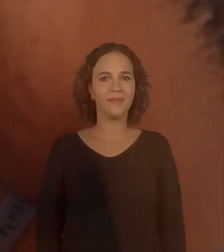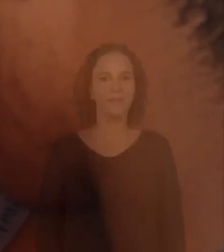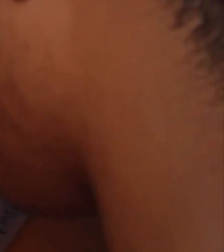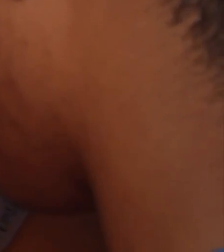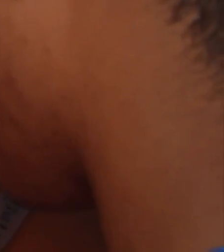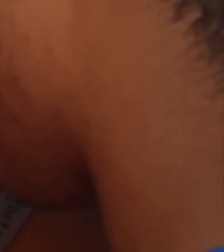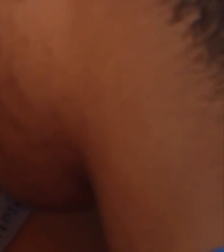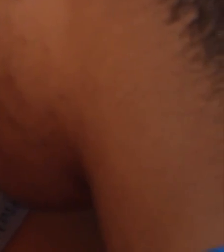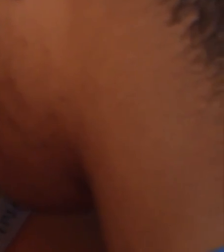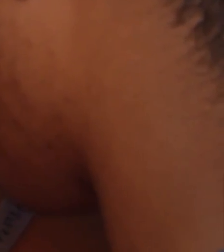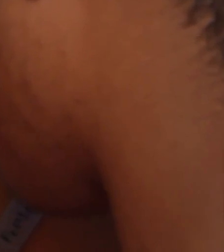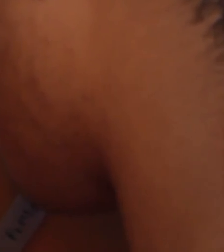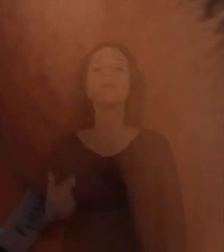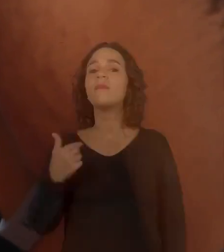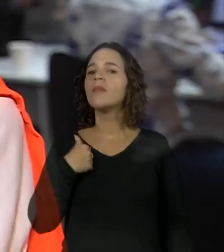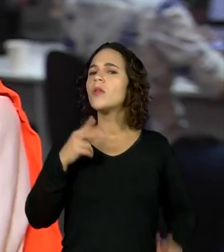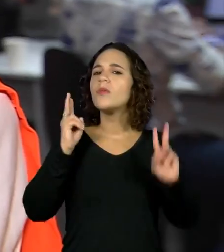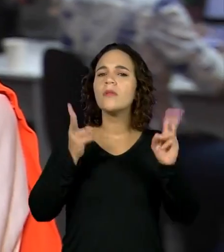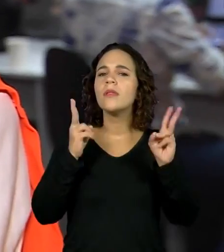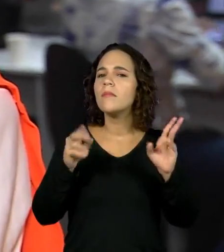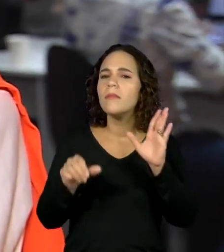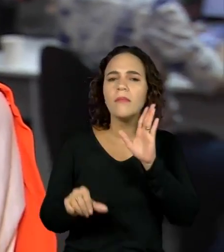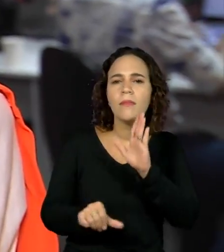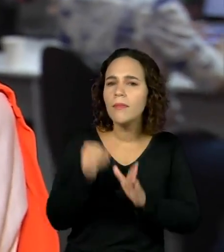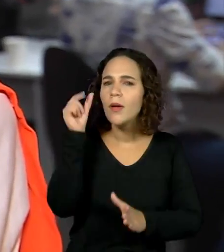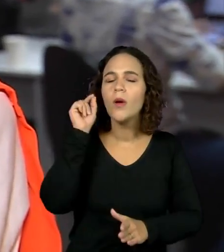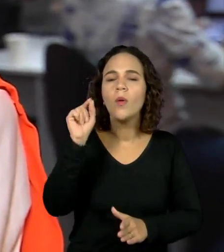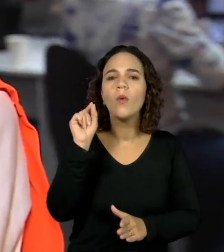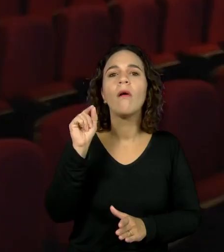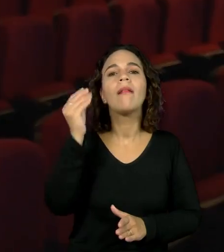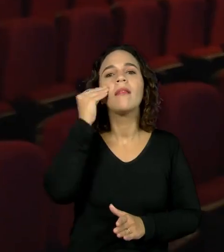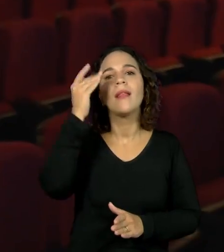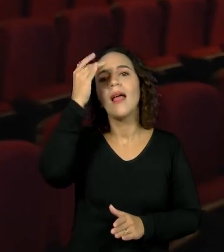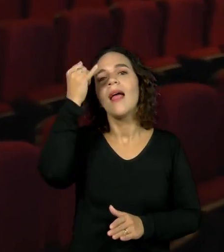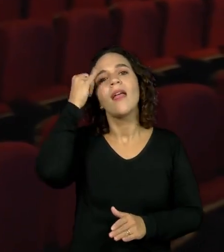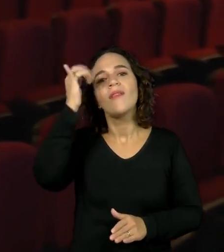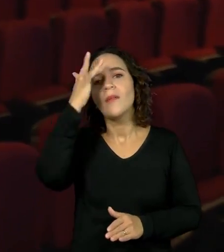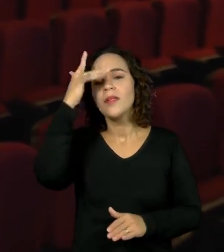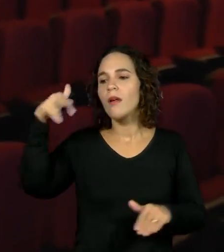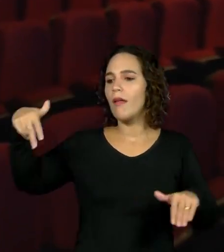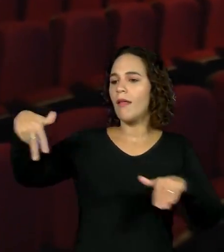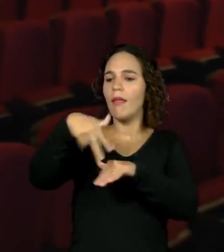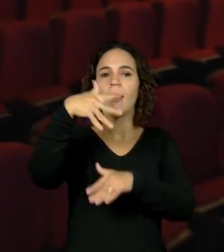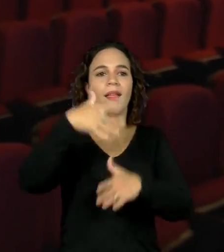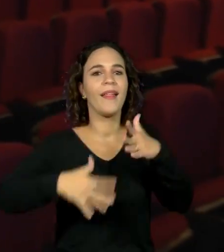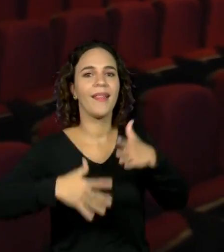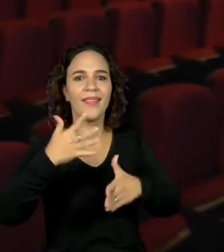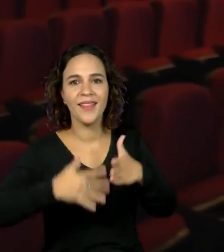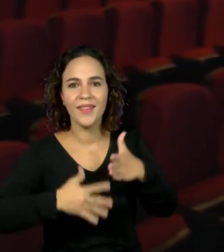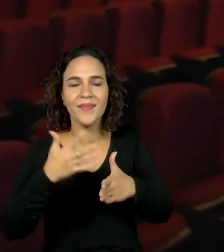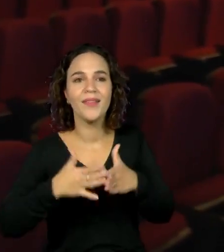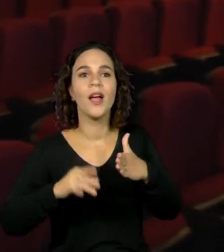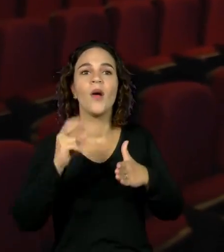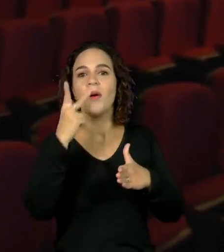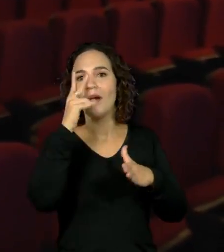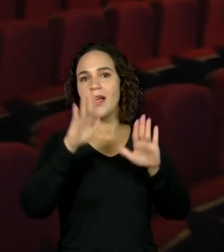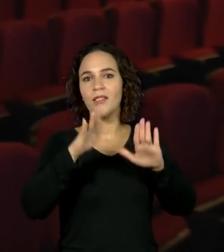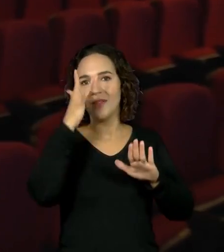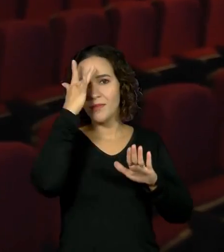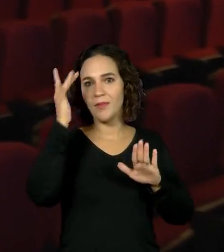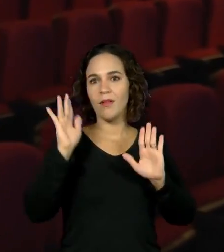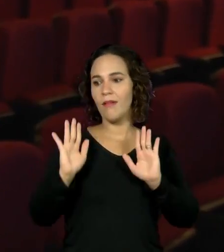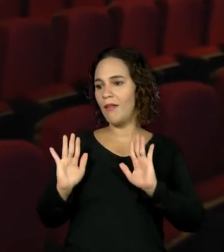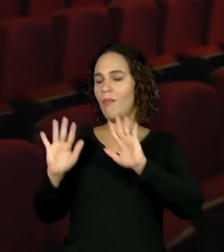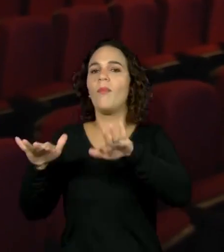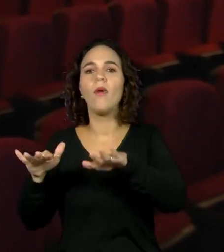A primeira coisa que eu faço é tentar não deixar ninguém atrapalhar a entrevista, entrar na frente, ou muitas vezes empurrar a pessoa que está sendo entrevistada